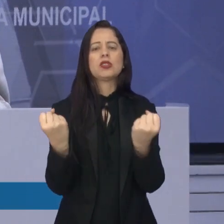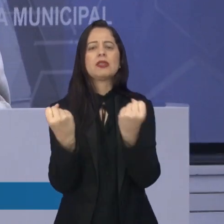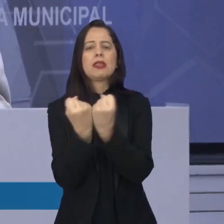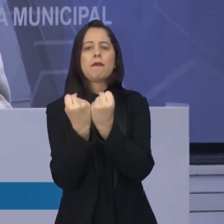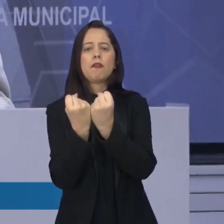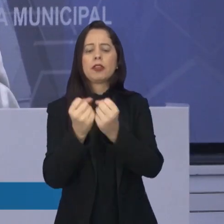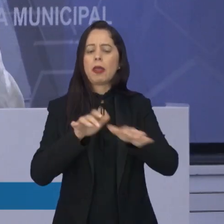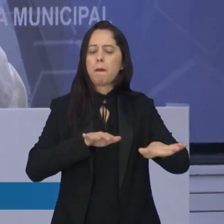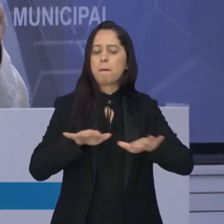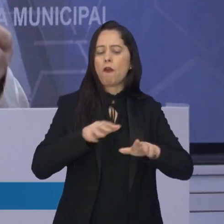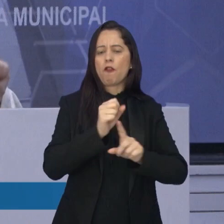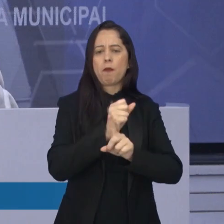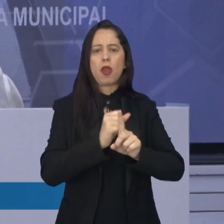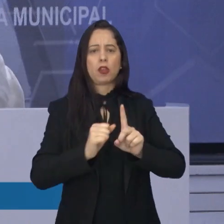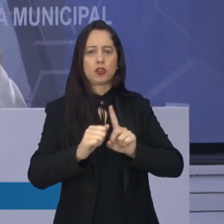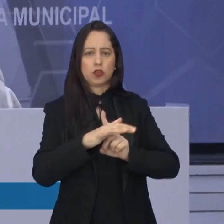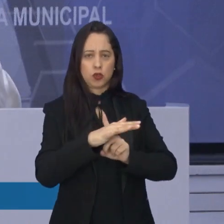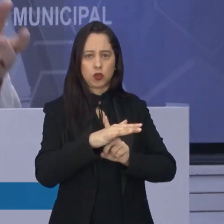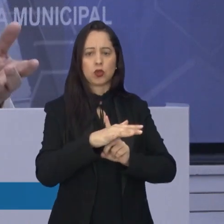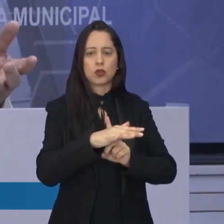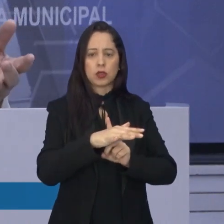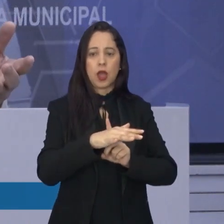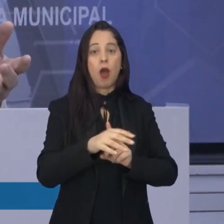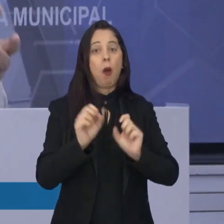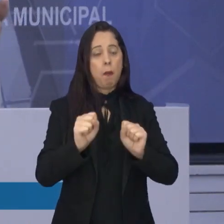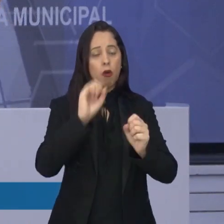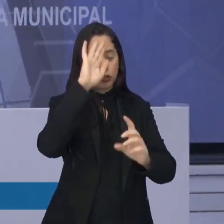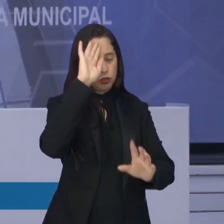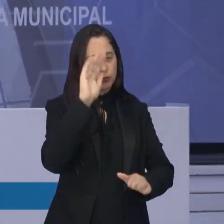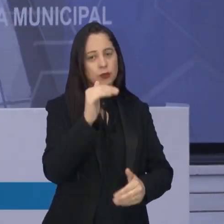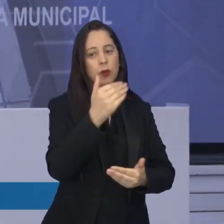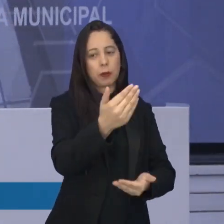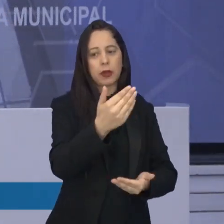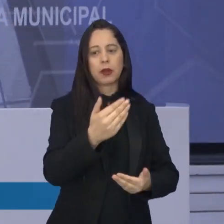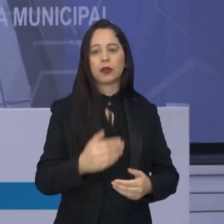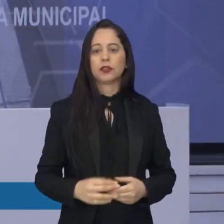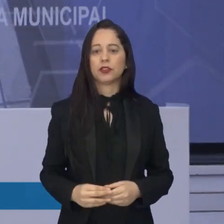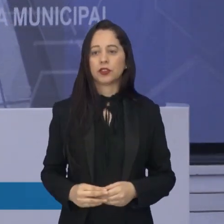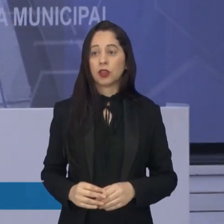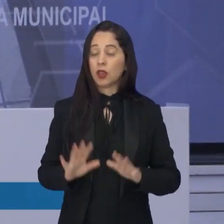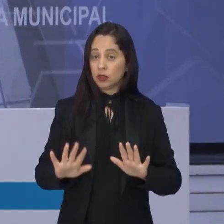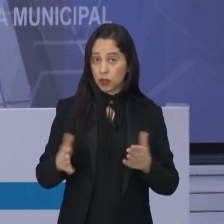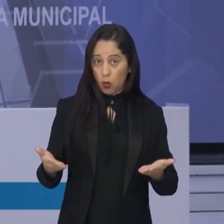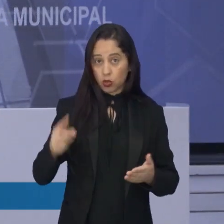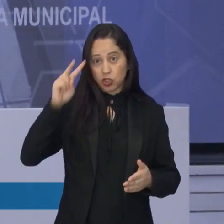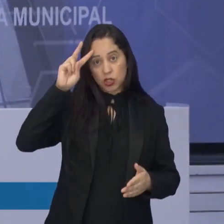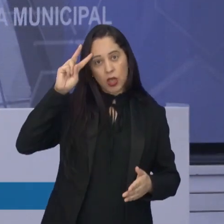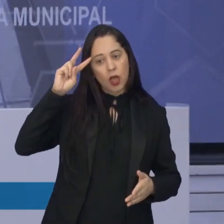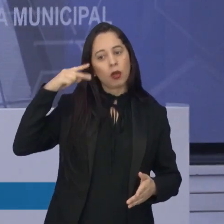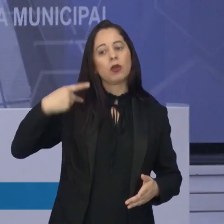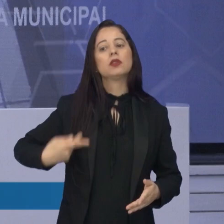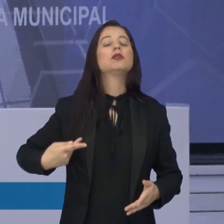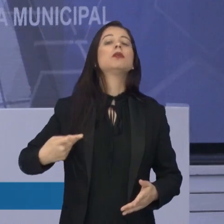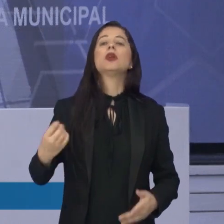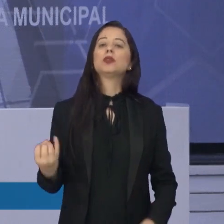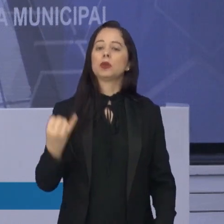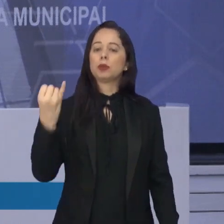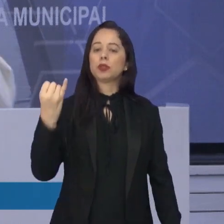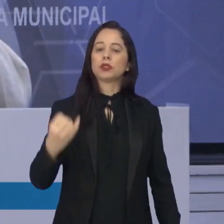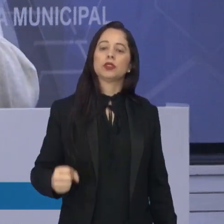movimentos sociais, podem ser homenageados. Então, este é um reconhecimento importante que eu